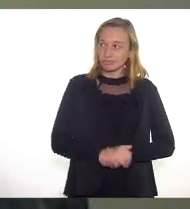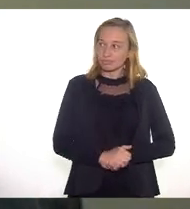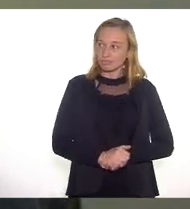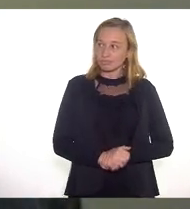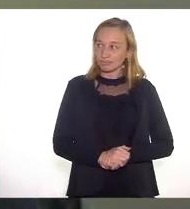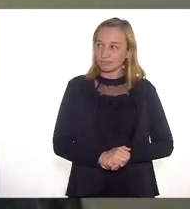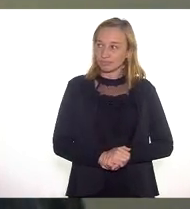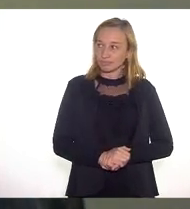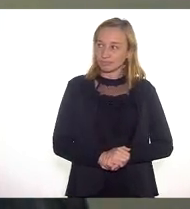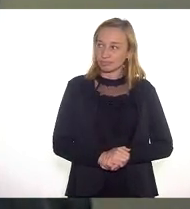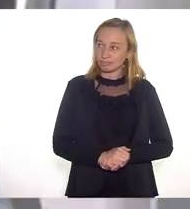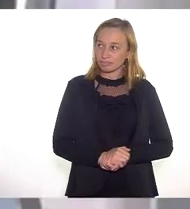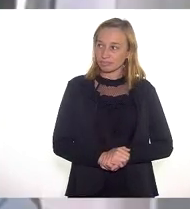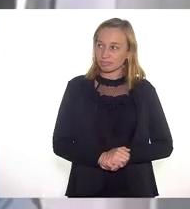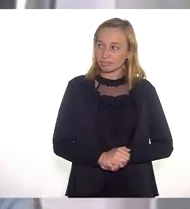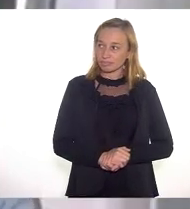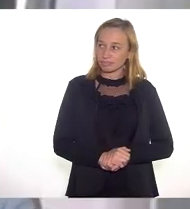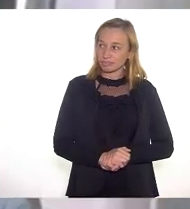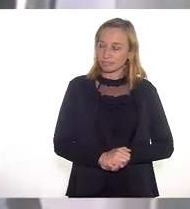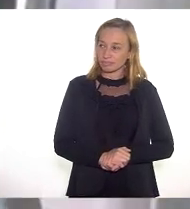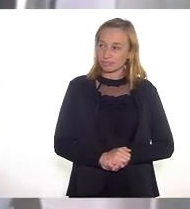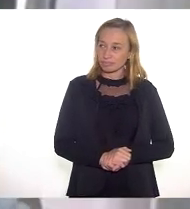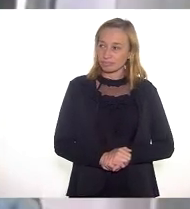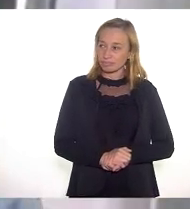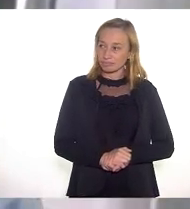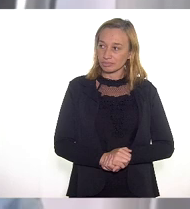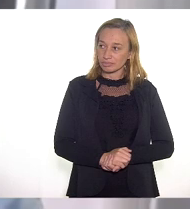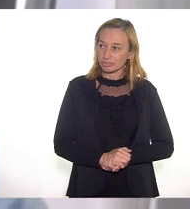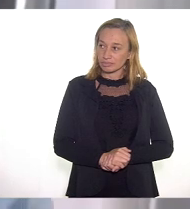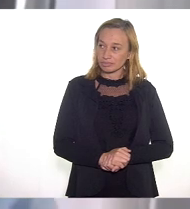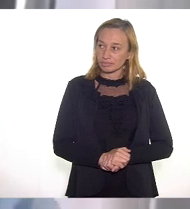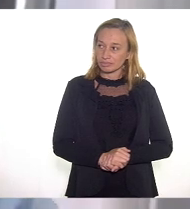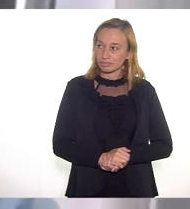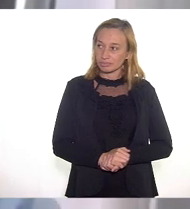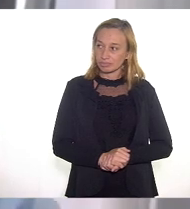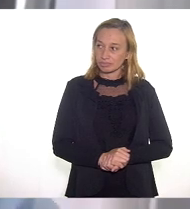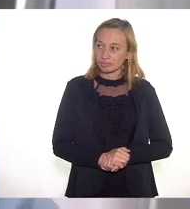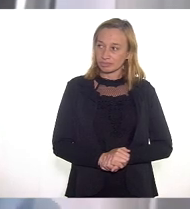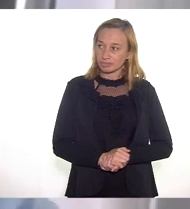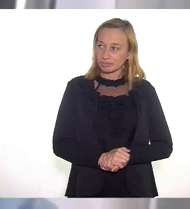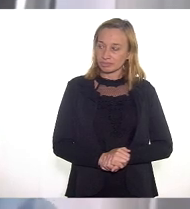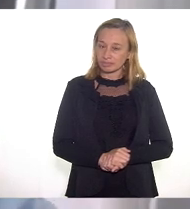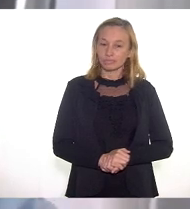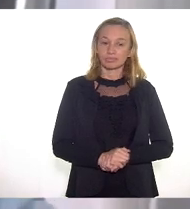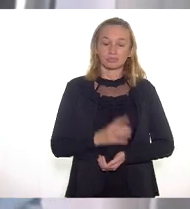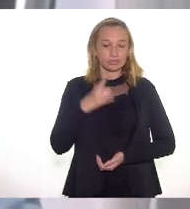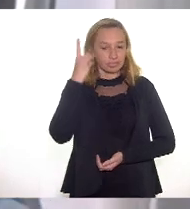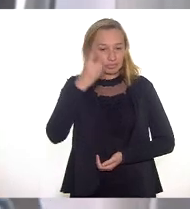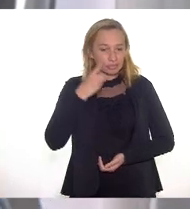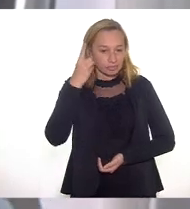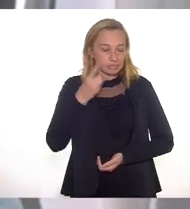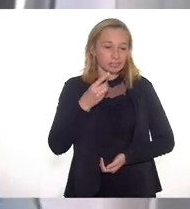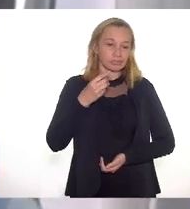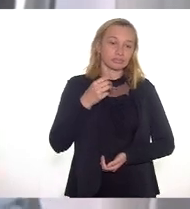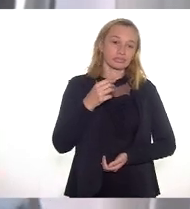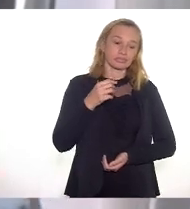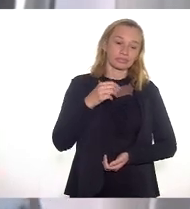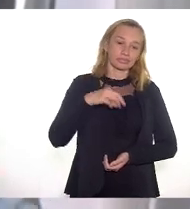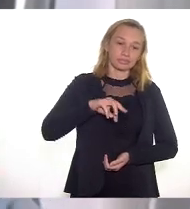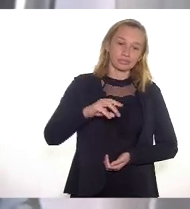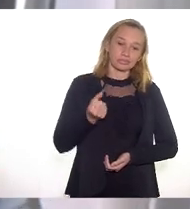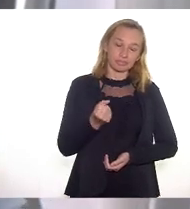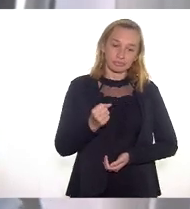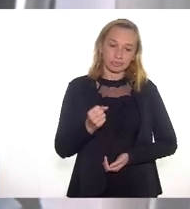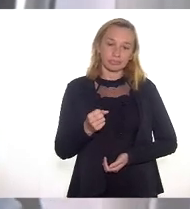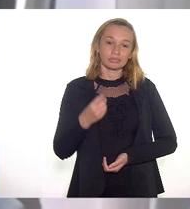minutos. Obrigado, deputada Marta Rocha, deputado Luiz Paulo, deputado Eliomar, deputada Adriana.